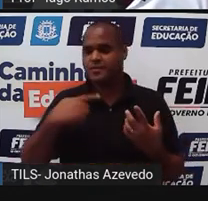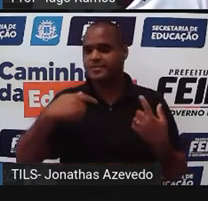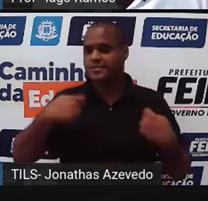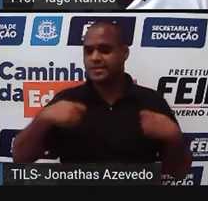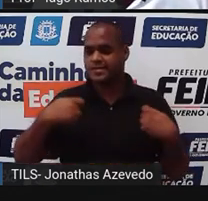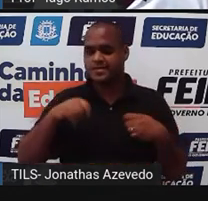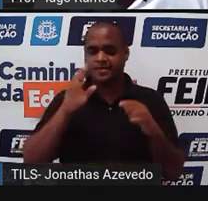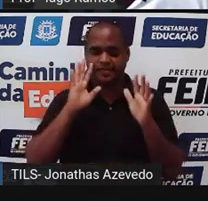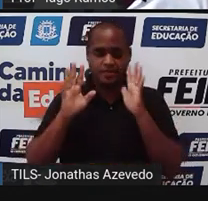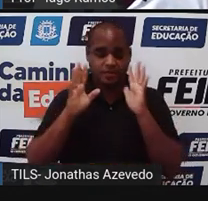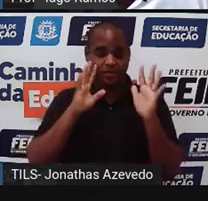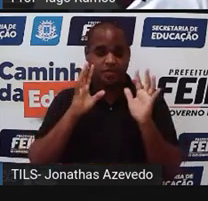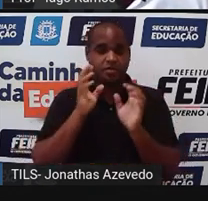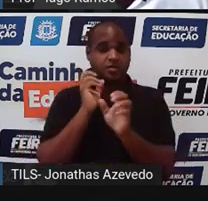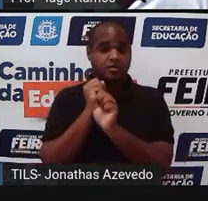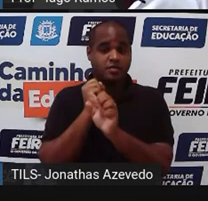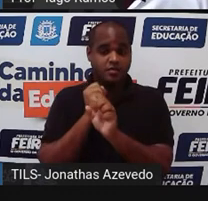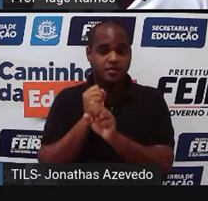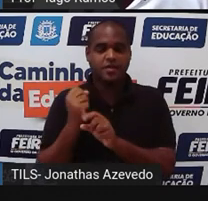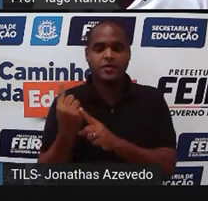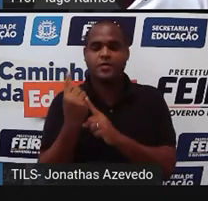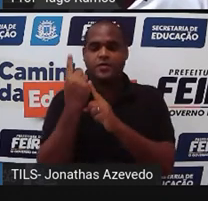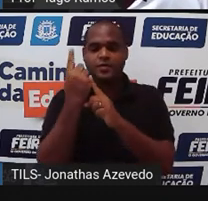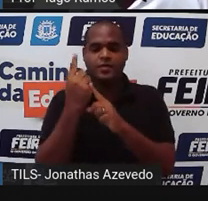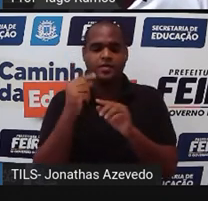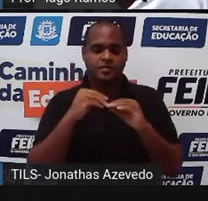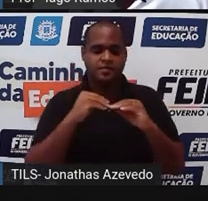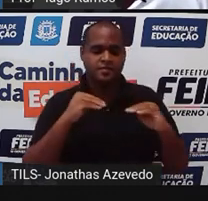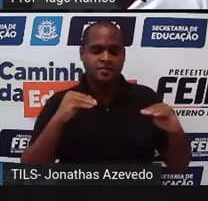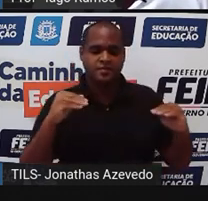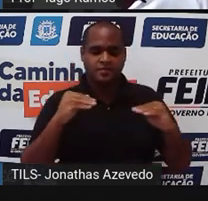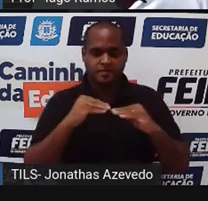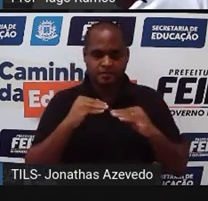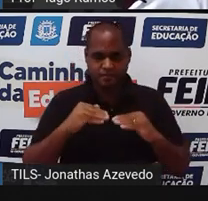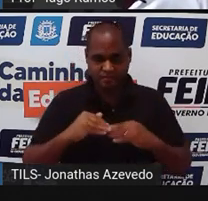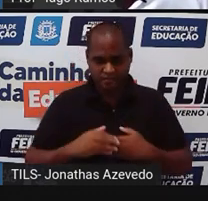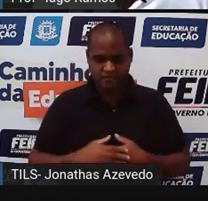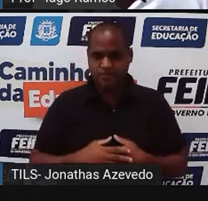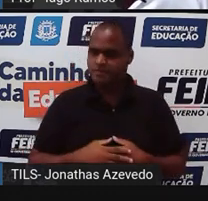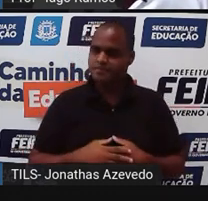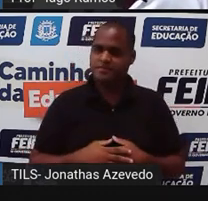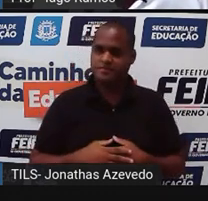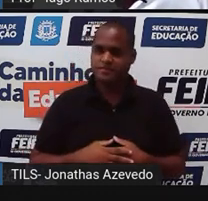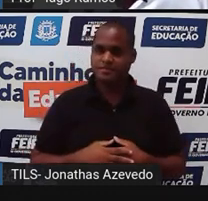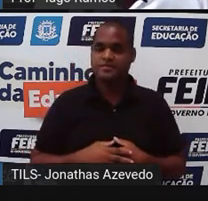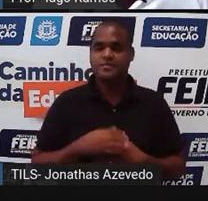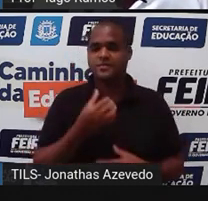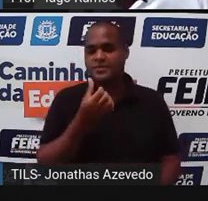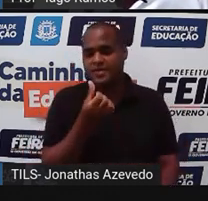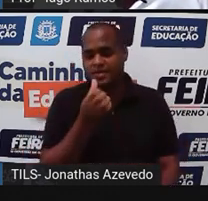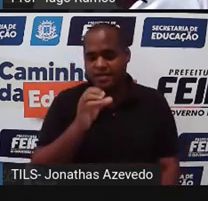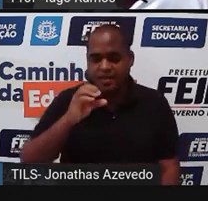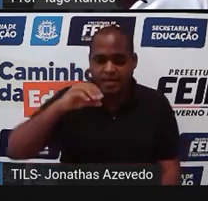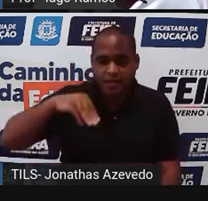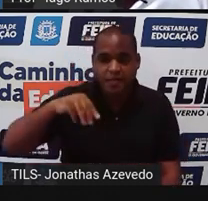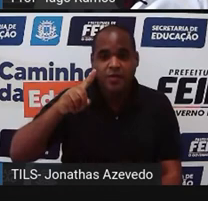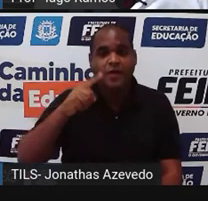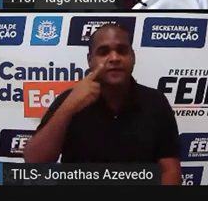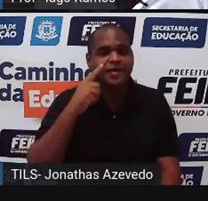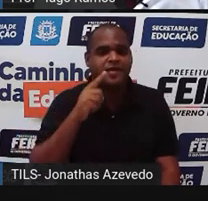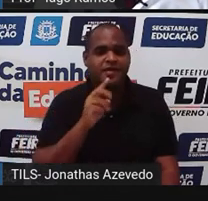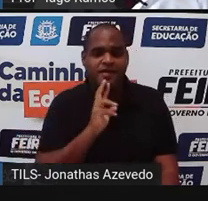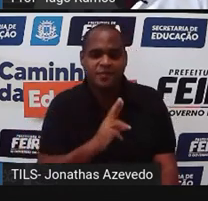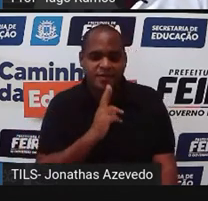precisa saber Ali quem é cumprimento e quem altura né um retângulo o comprimento vai ser aqueles seis centímetros que eu acabei de